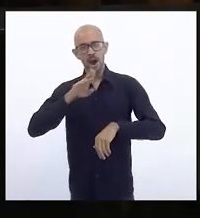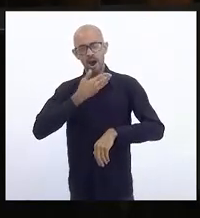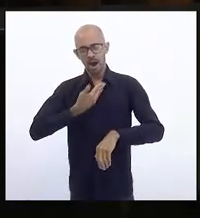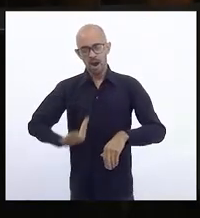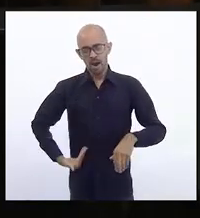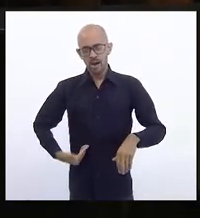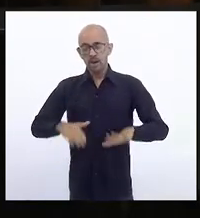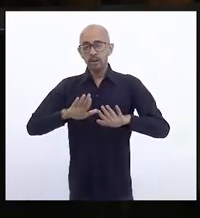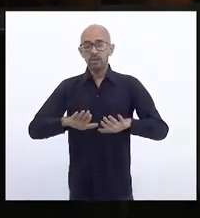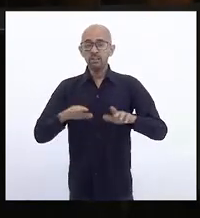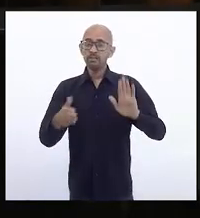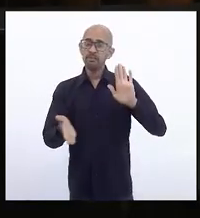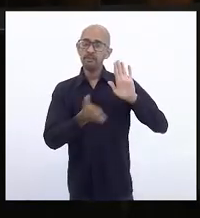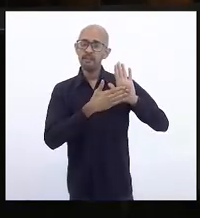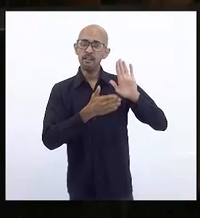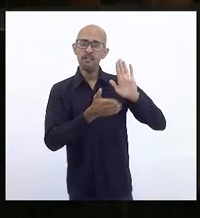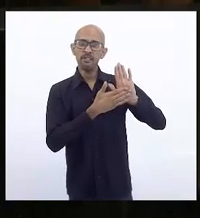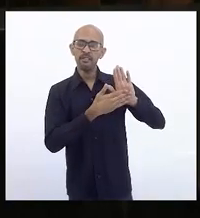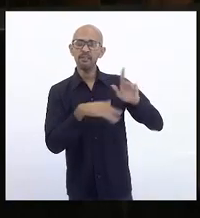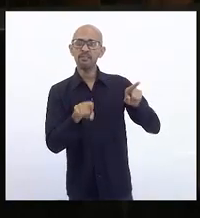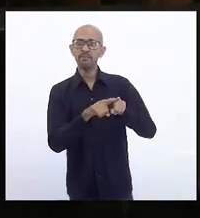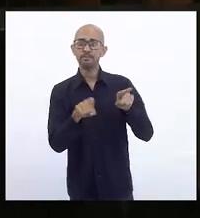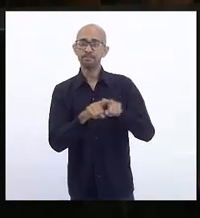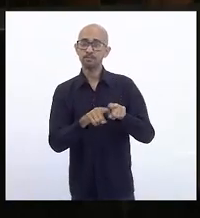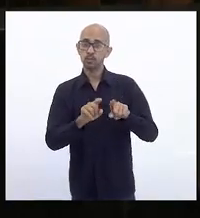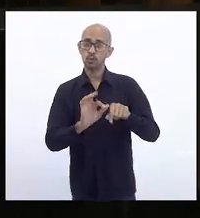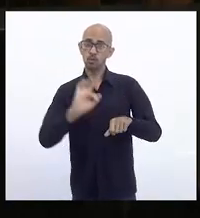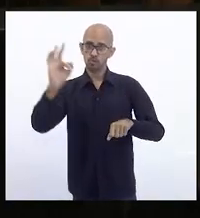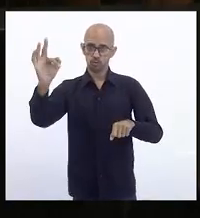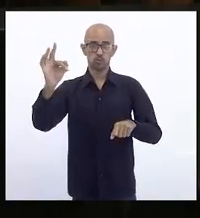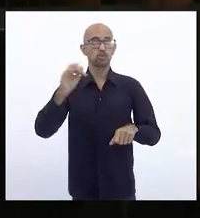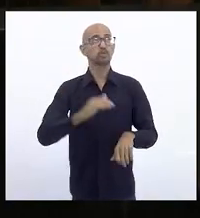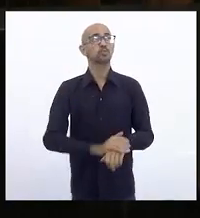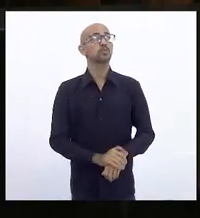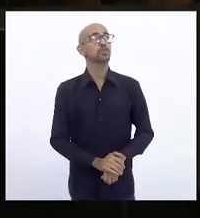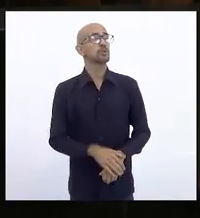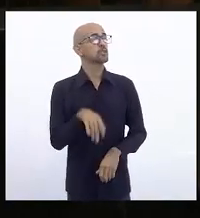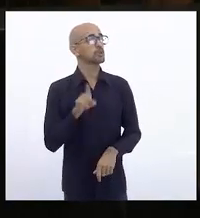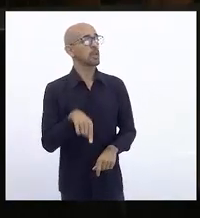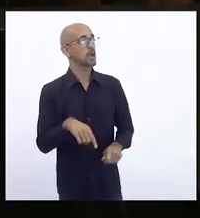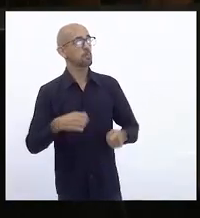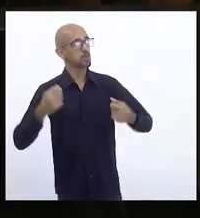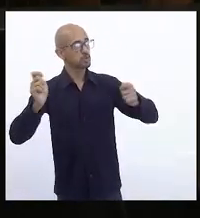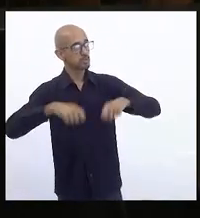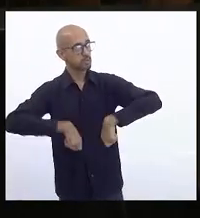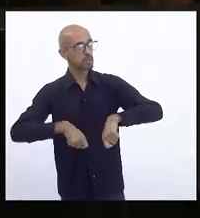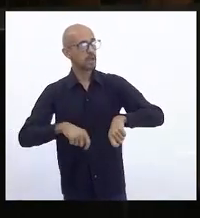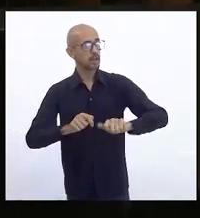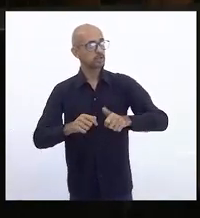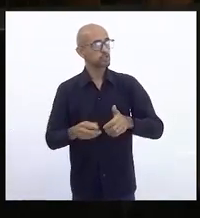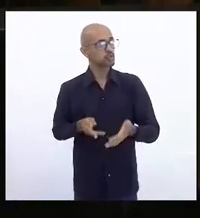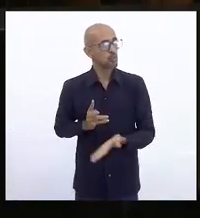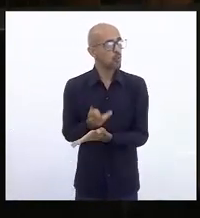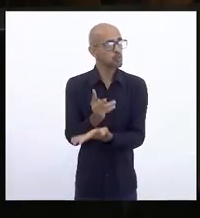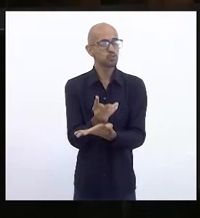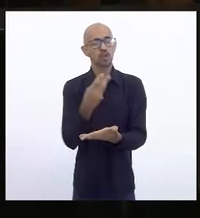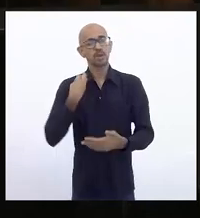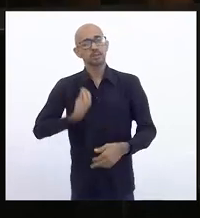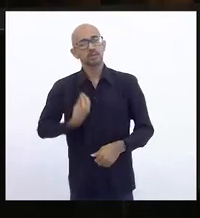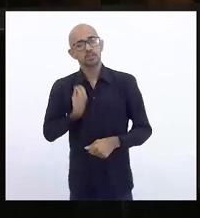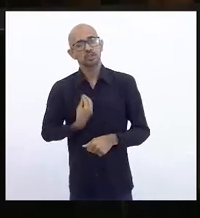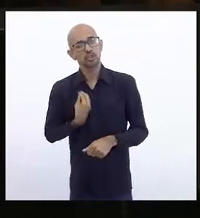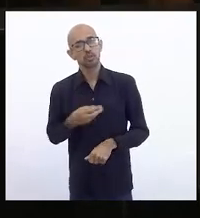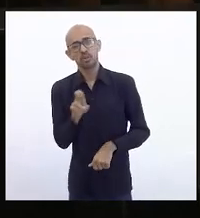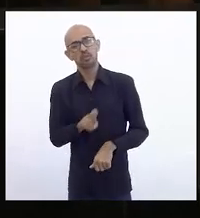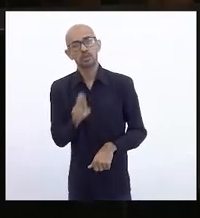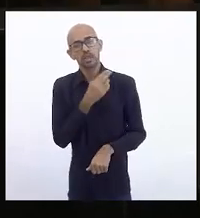também um compromisso com aqueles que ainda virão, a possibilidade de continuar existindo uma universidade pública na Zona Oeste,